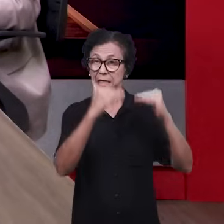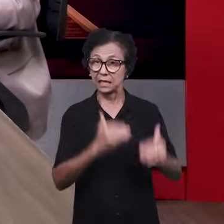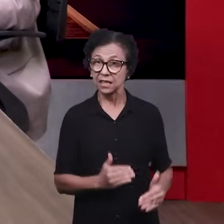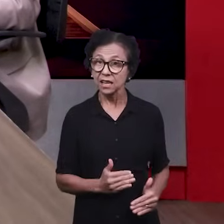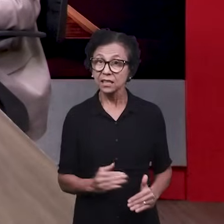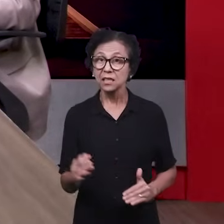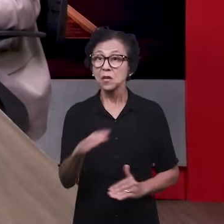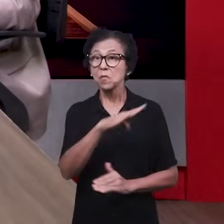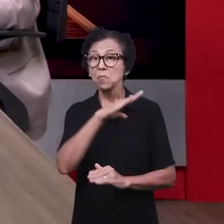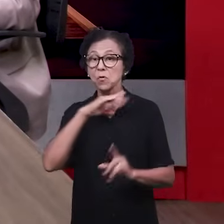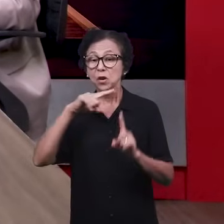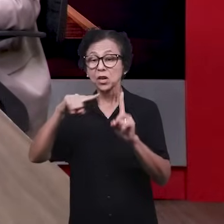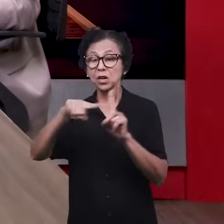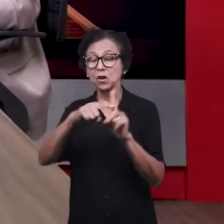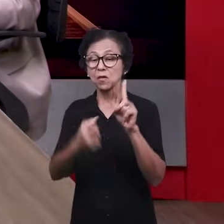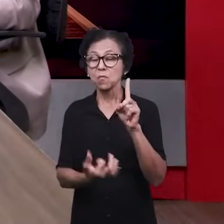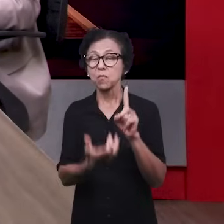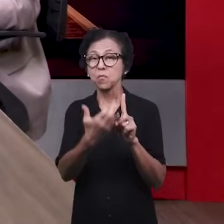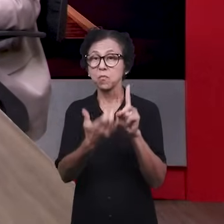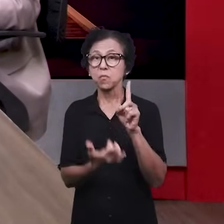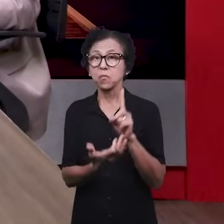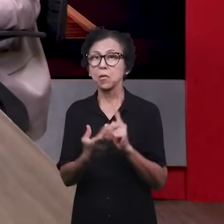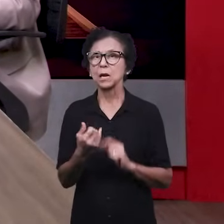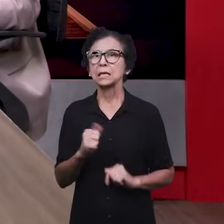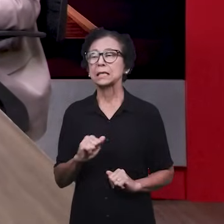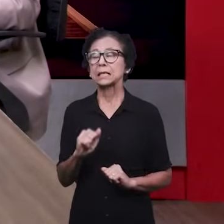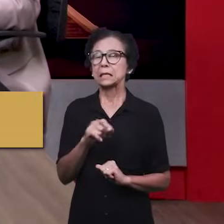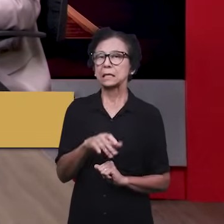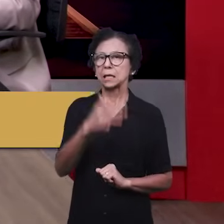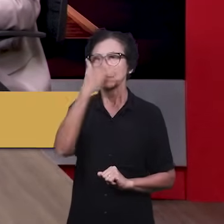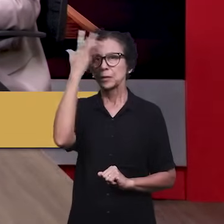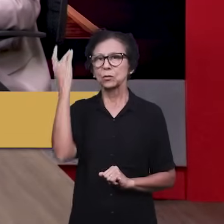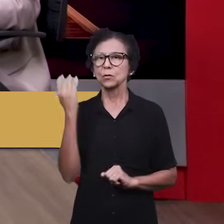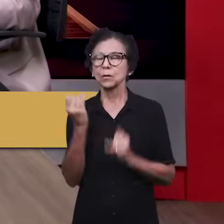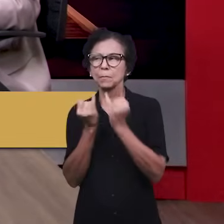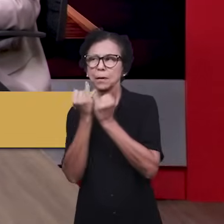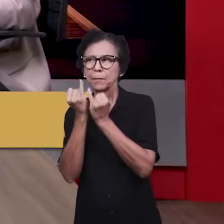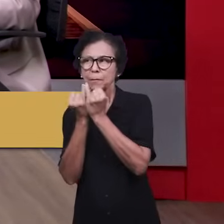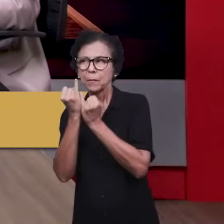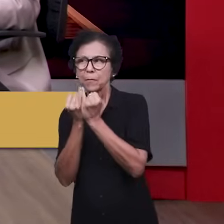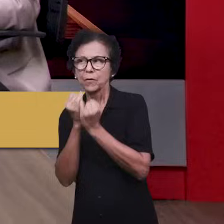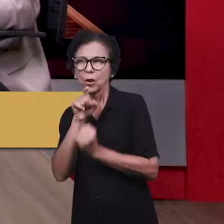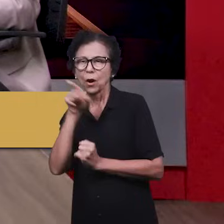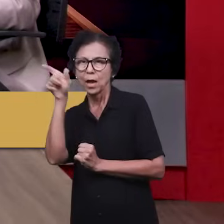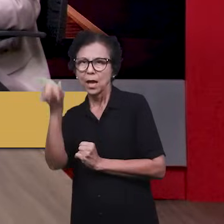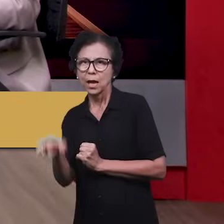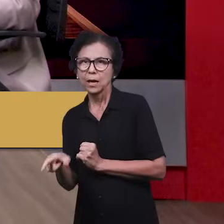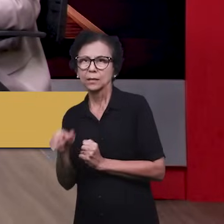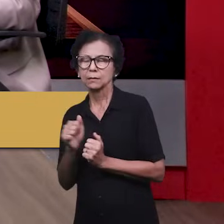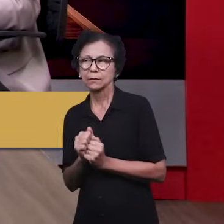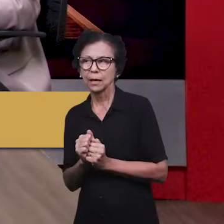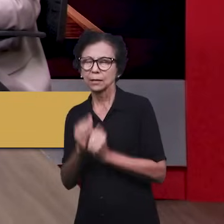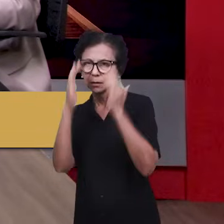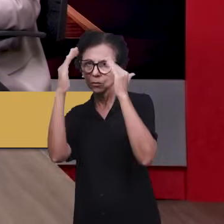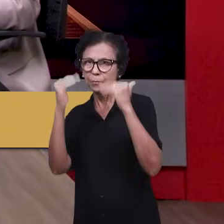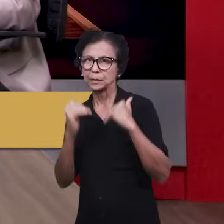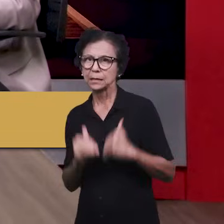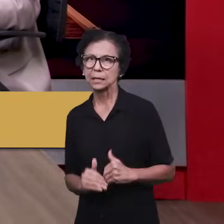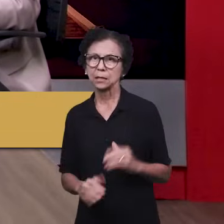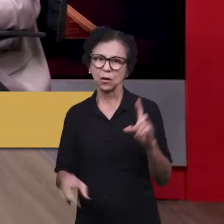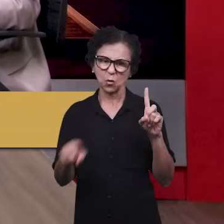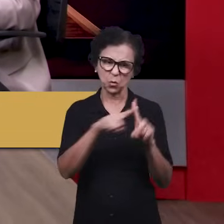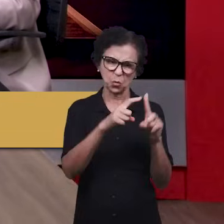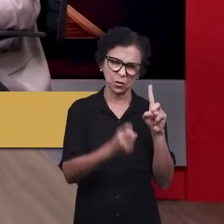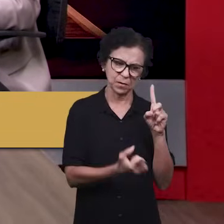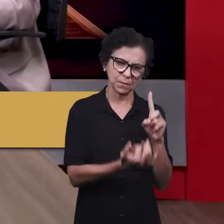sei o quê, tudo não acontecia. Tinha acordo não. Algum vizinho que não gostava do outro falava, aquele lá está aprontando, pronto. Aí já dava um problema ali. Então, na verdade, essa época foi uma